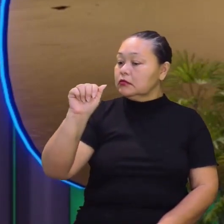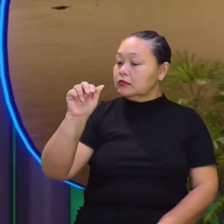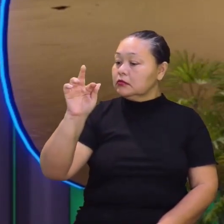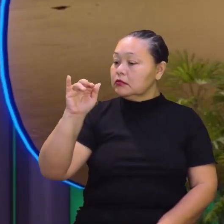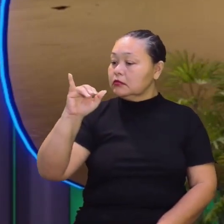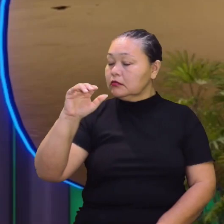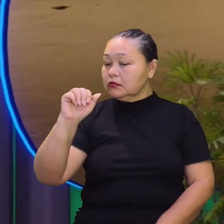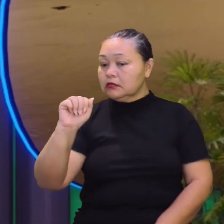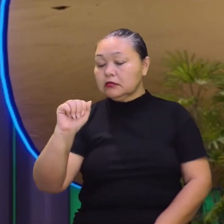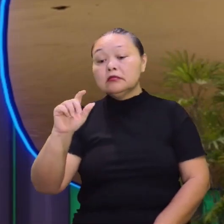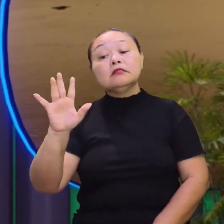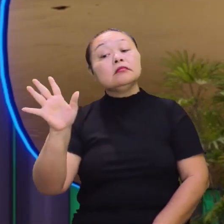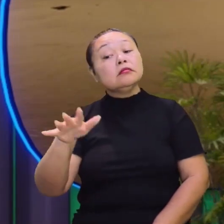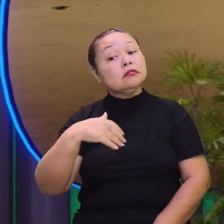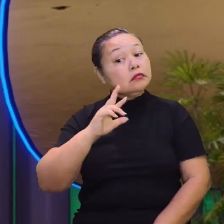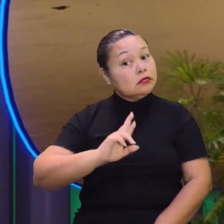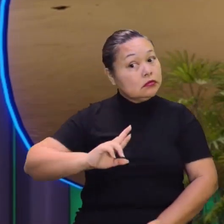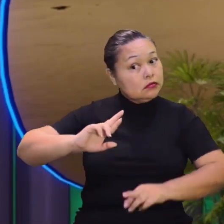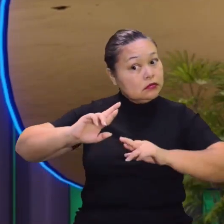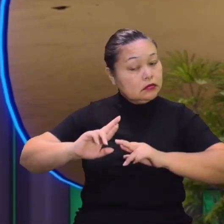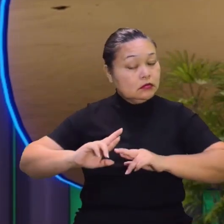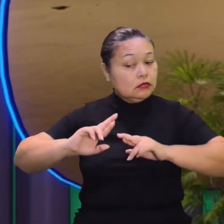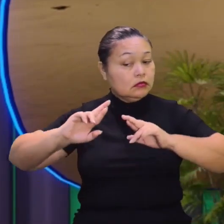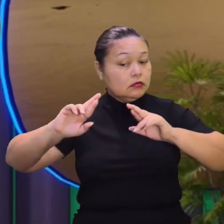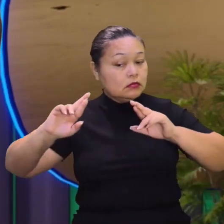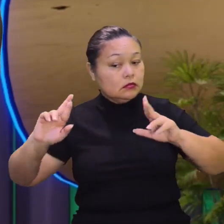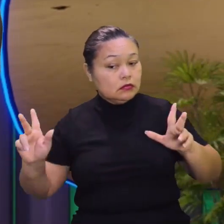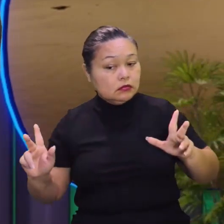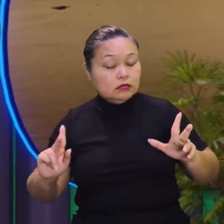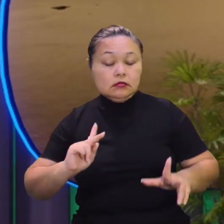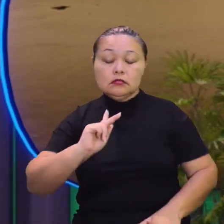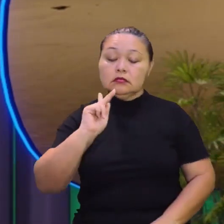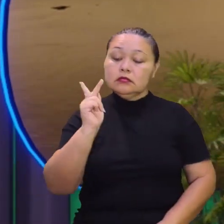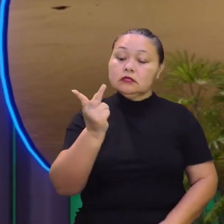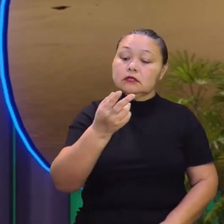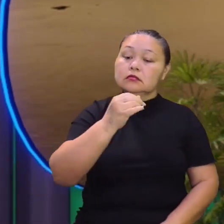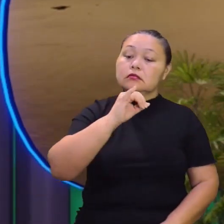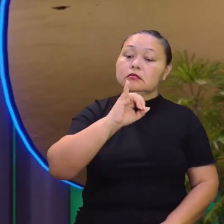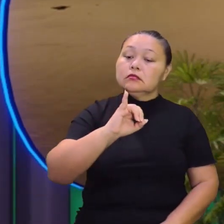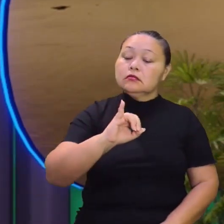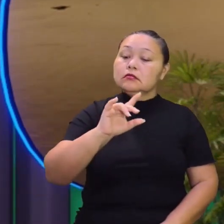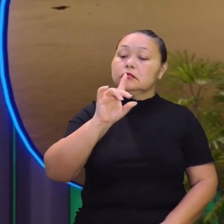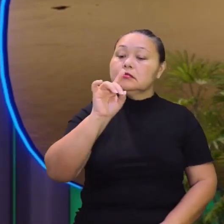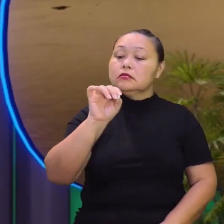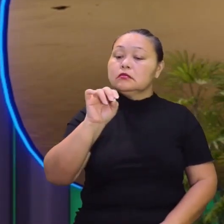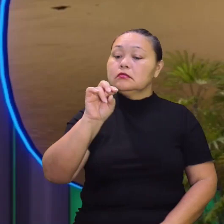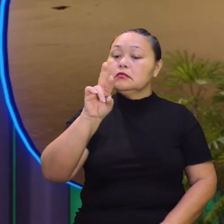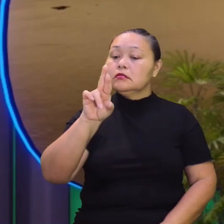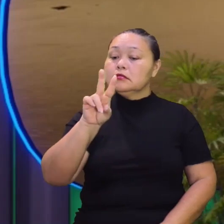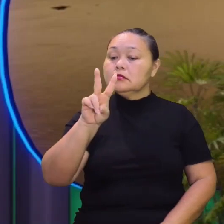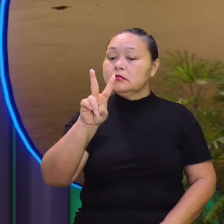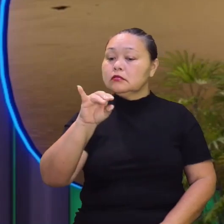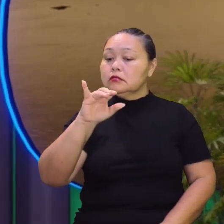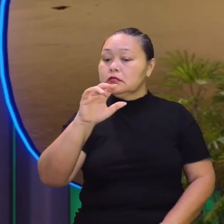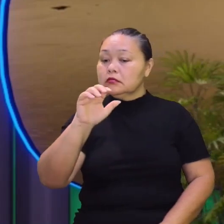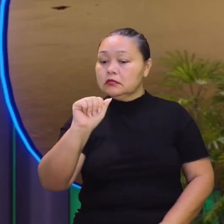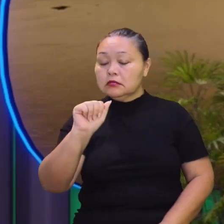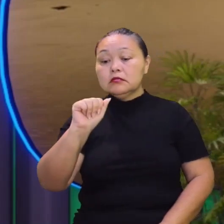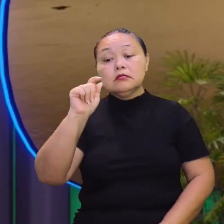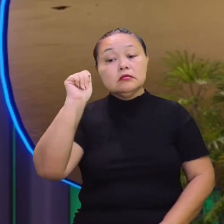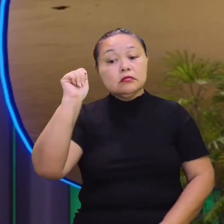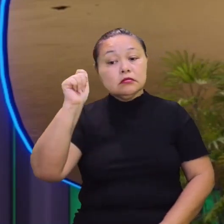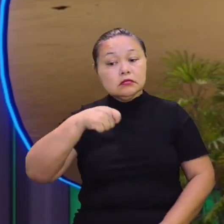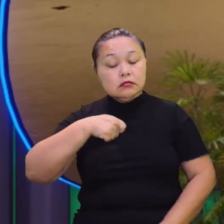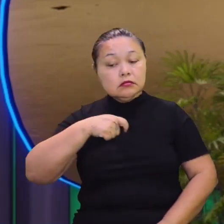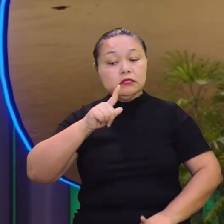faz parte de um sistema logístico. Exatamente. Para transporte de pessoas, de